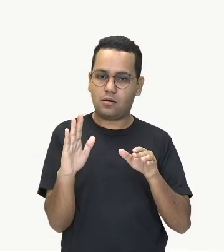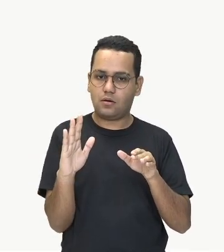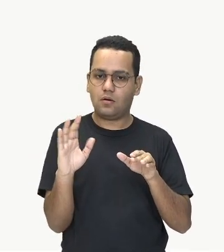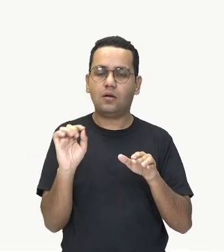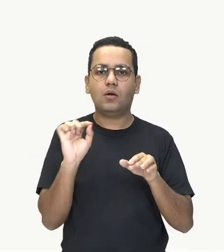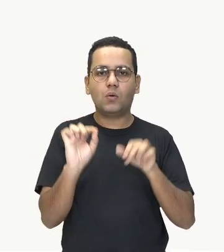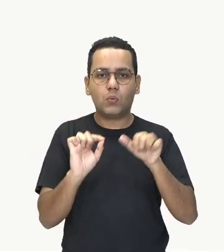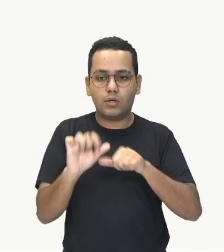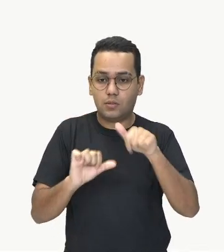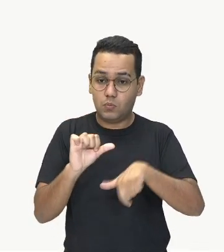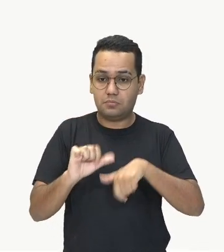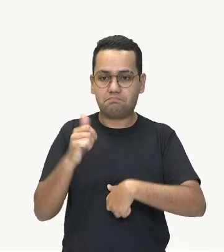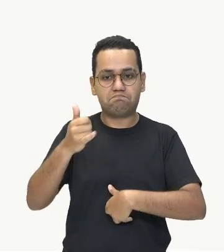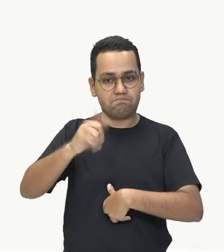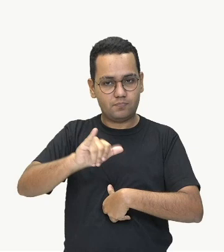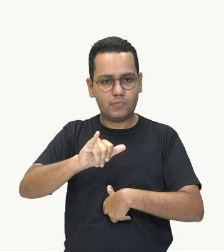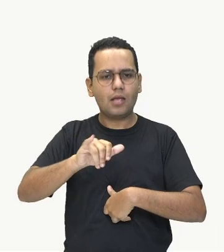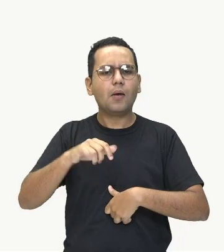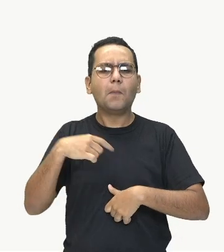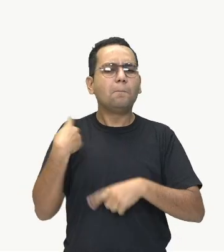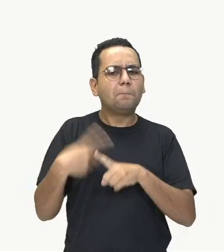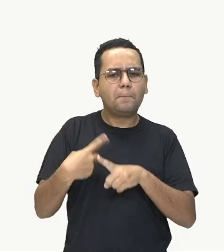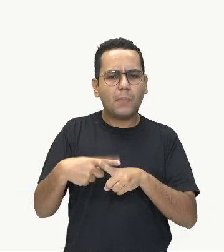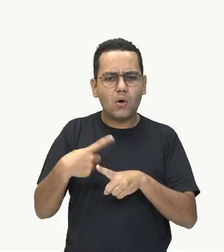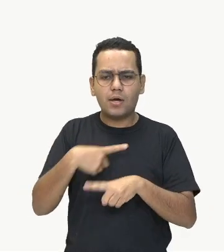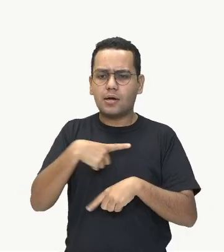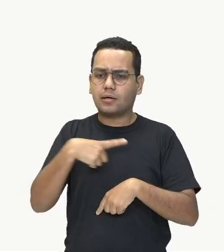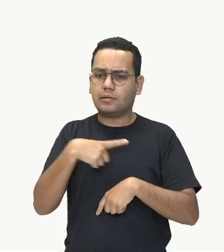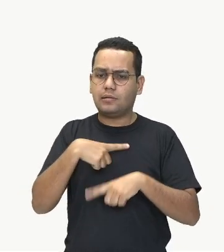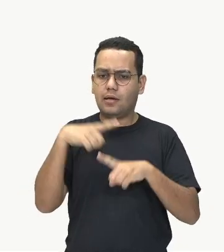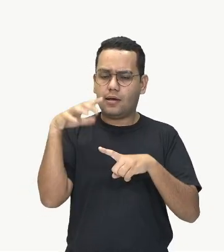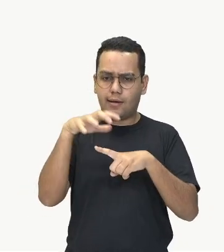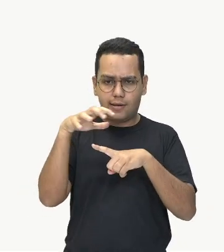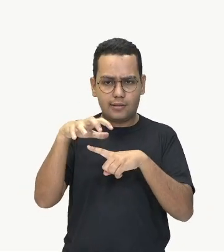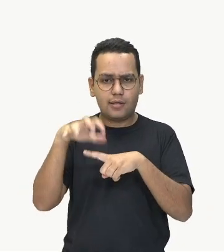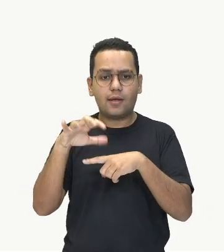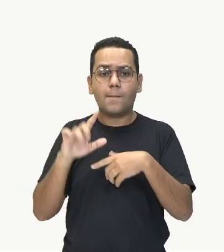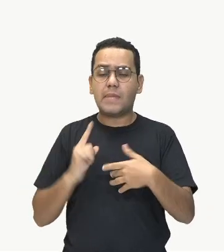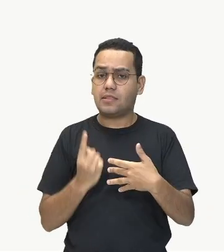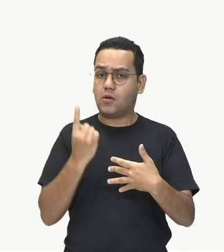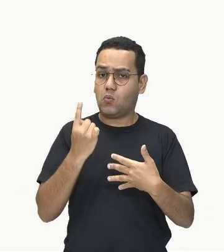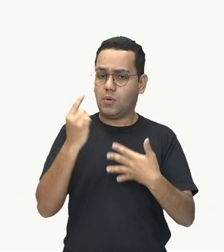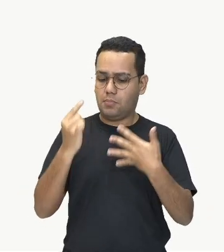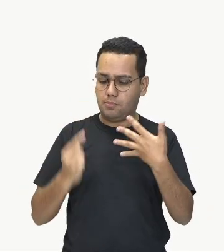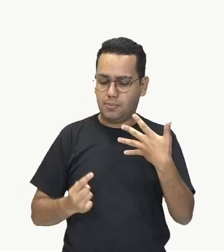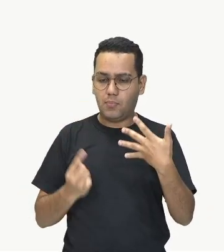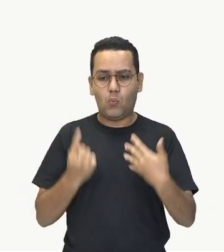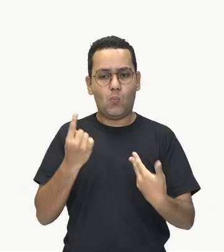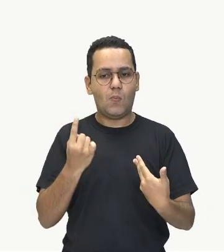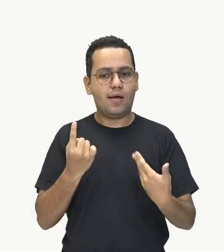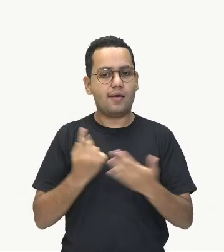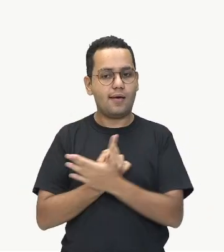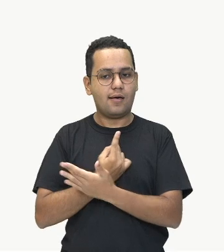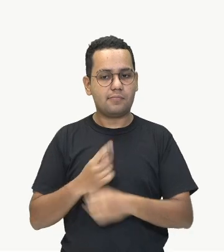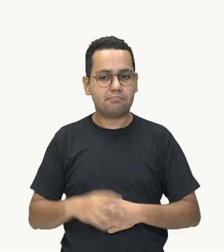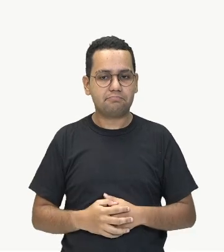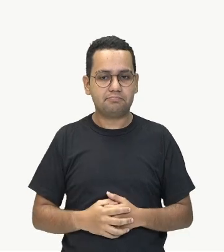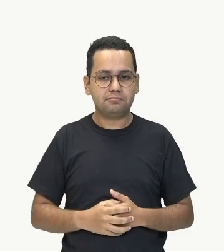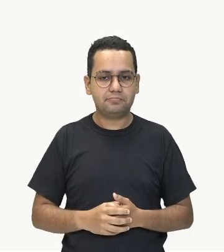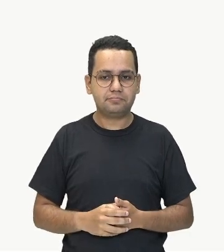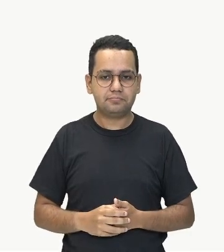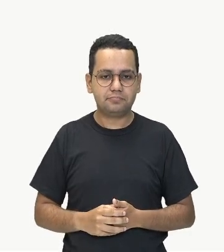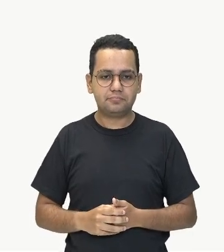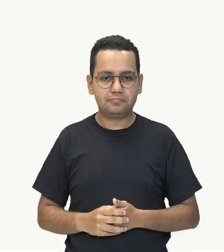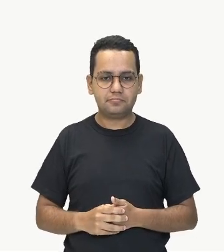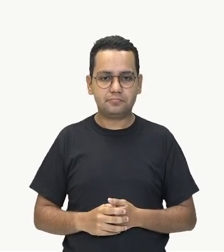porque a aumenta os fatores apresentados nas alternativas exceto então quando eu aumento a temperatura